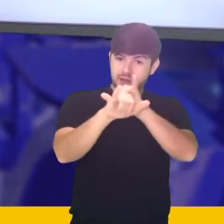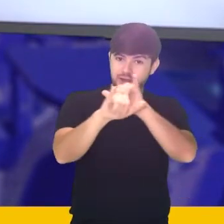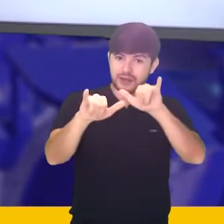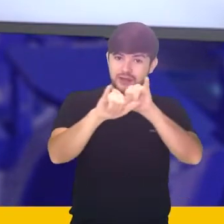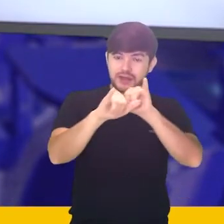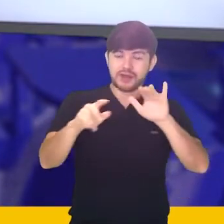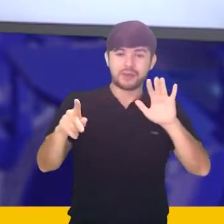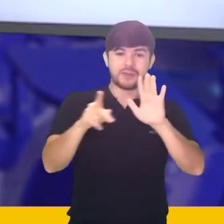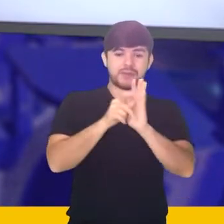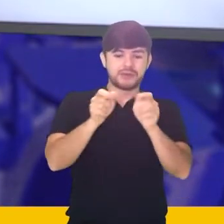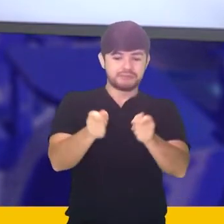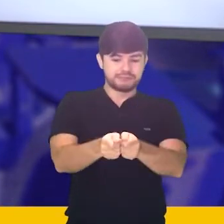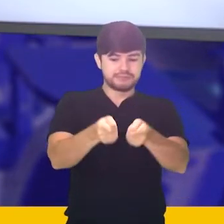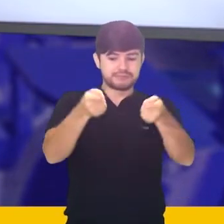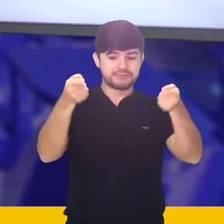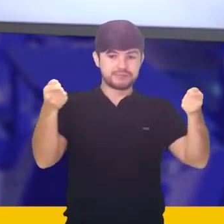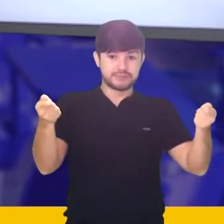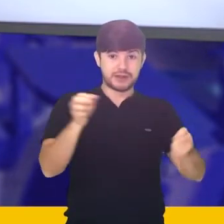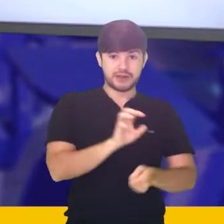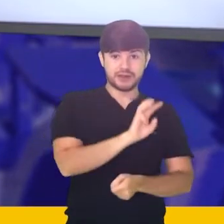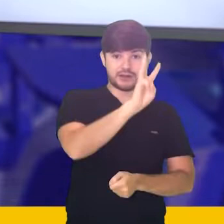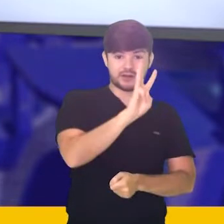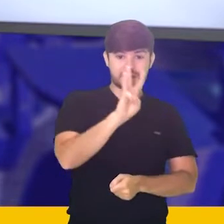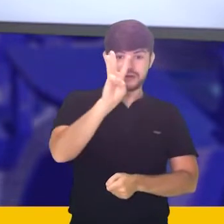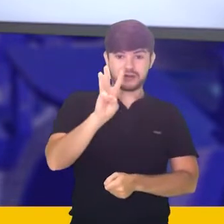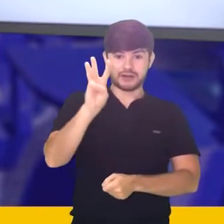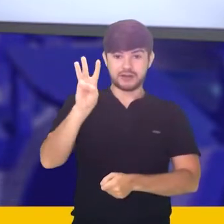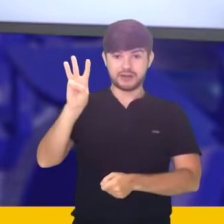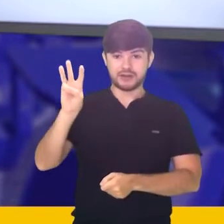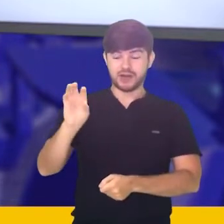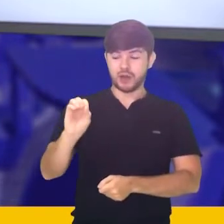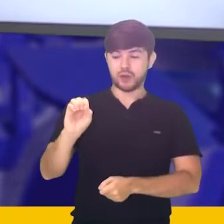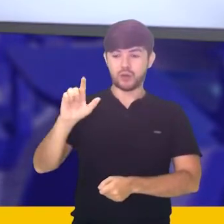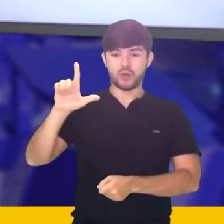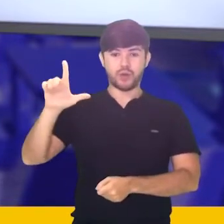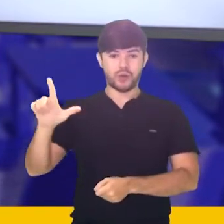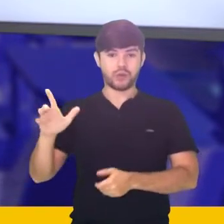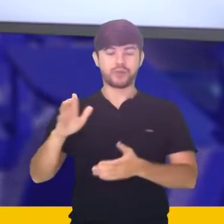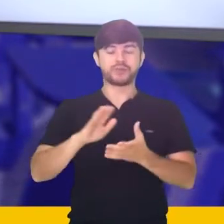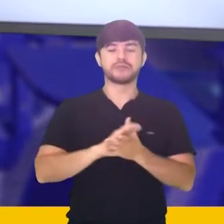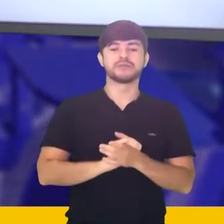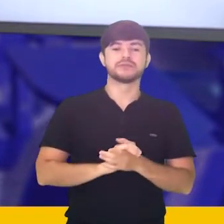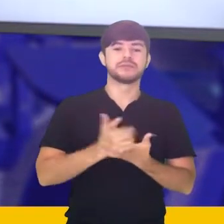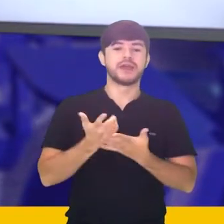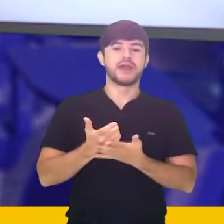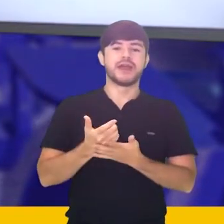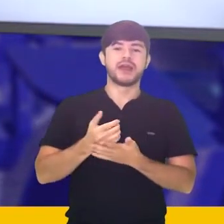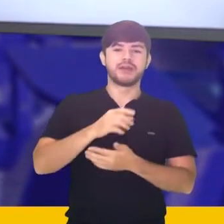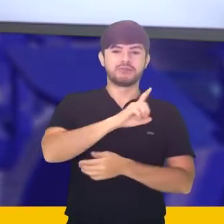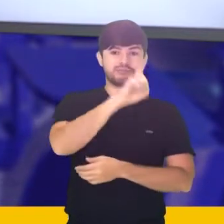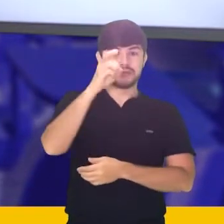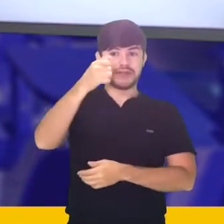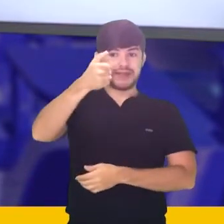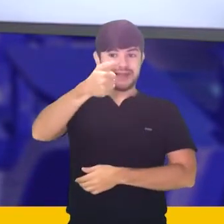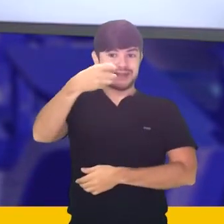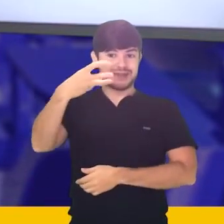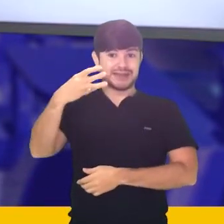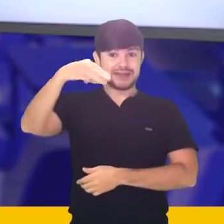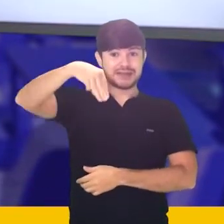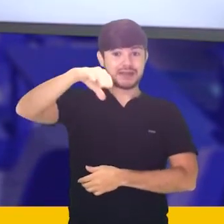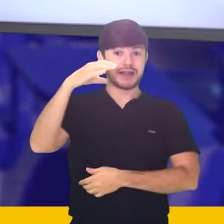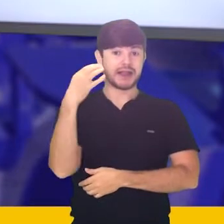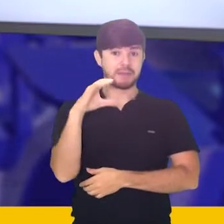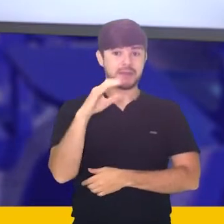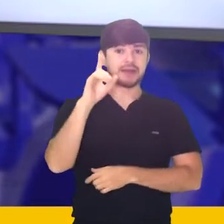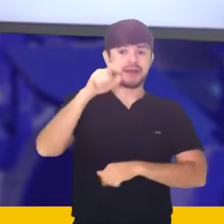no jornal, no UOL, na verdade, em 13 de março, e era bem no começo que a gente estava vivendo o processo de